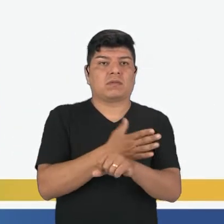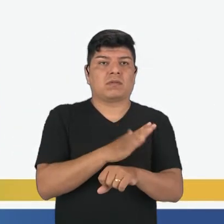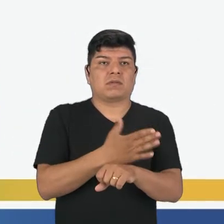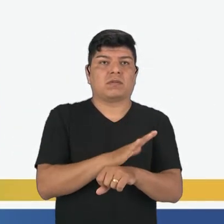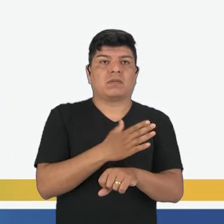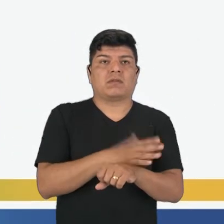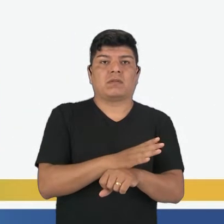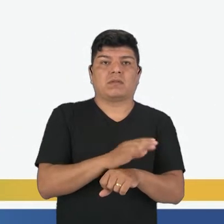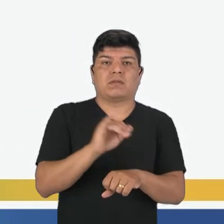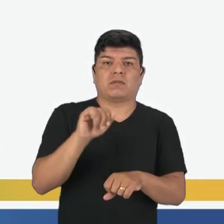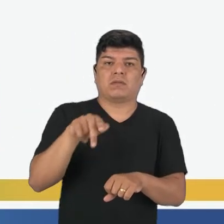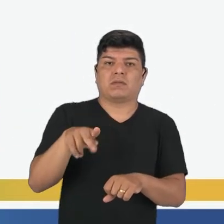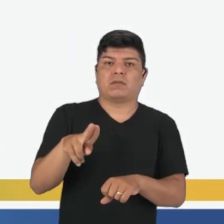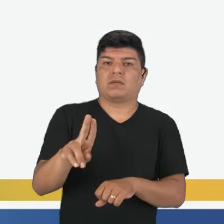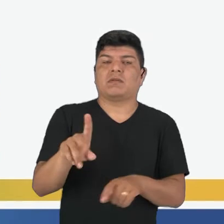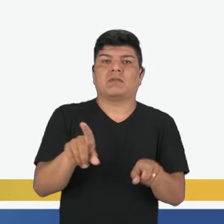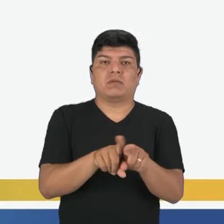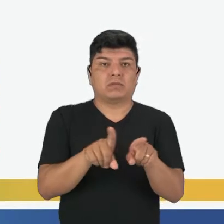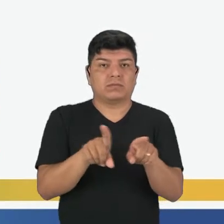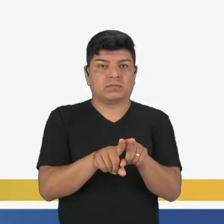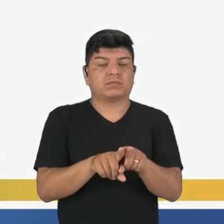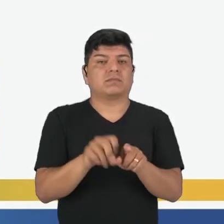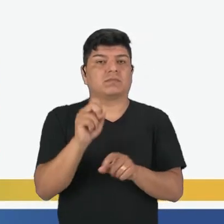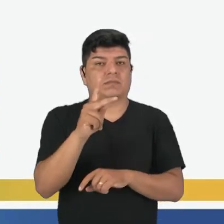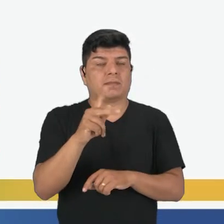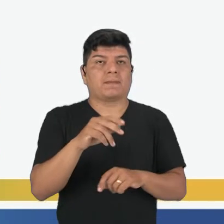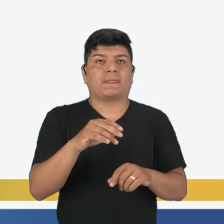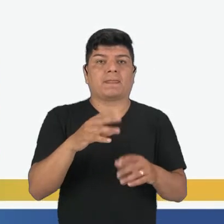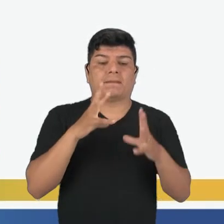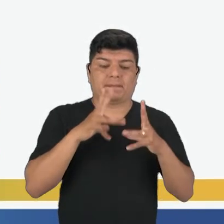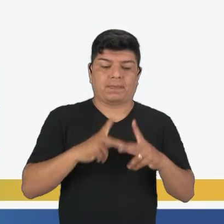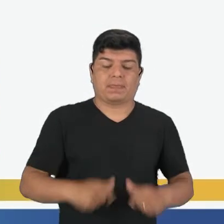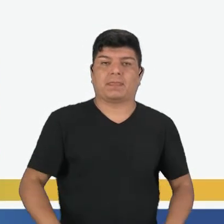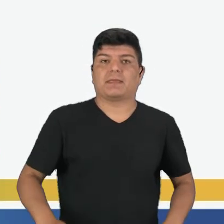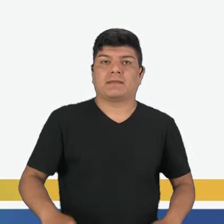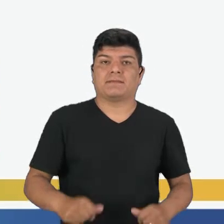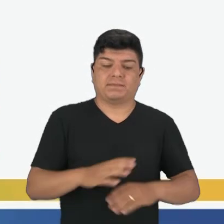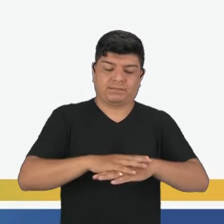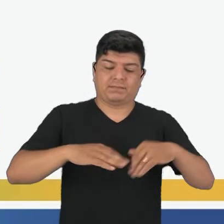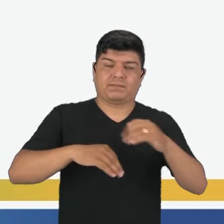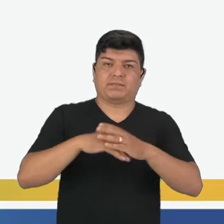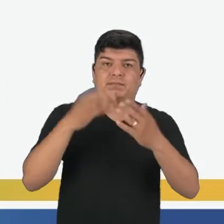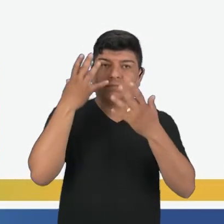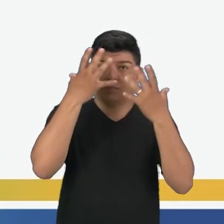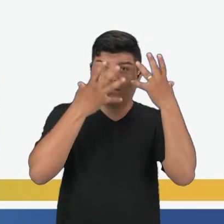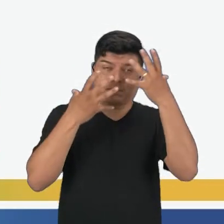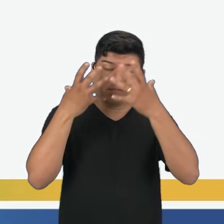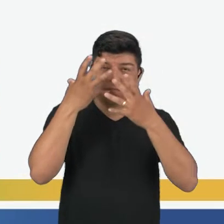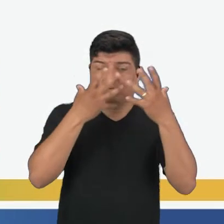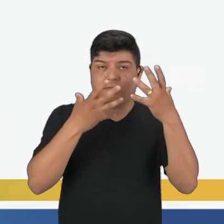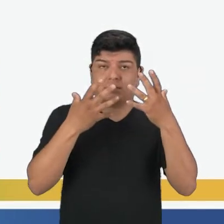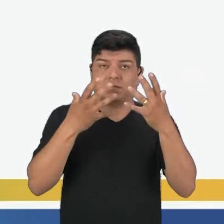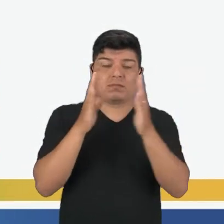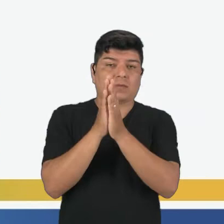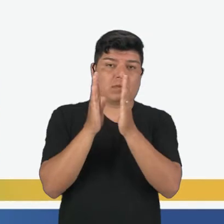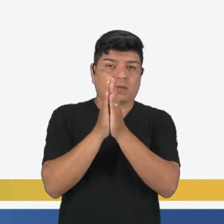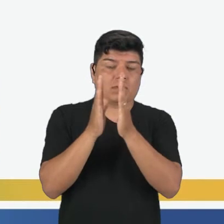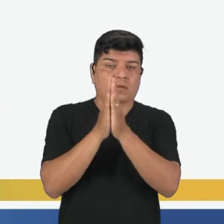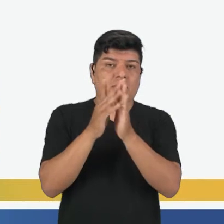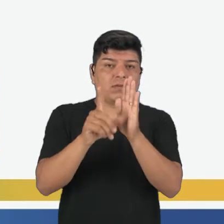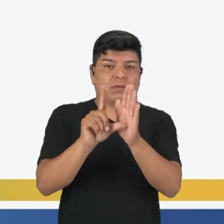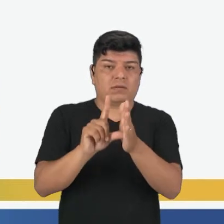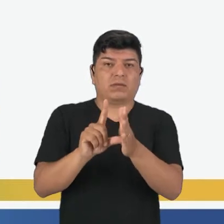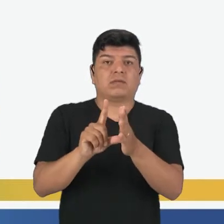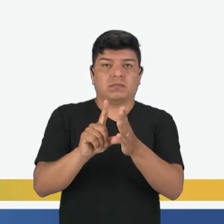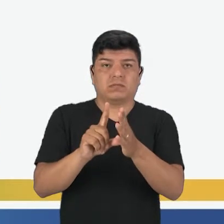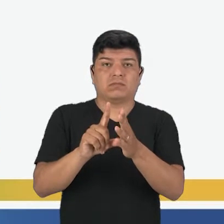da religião hindu, pelo hinduísmo, ok? Purificação, lavagem das mãos, do rosto antes da prece, isso era feito